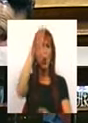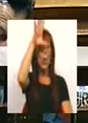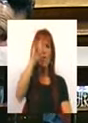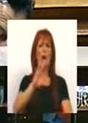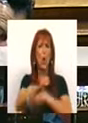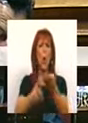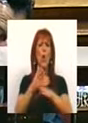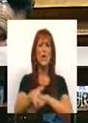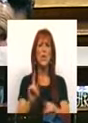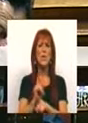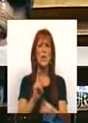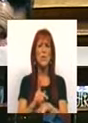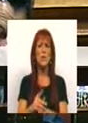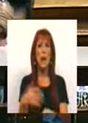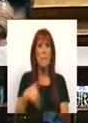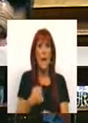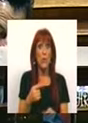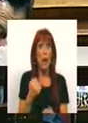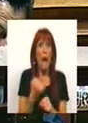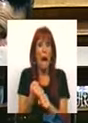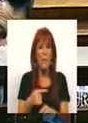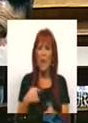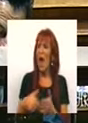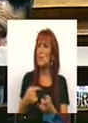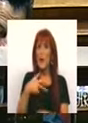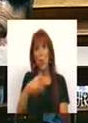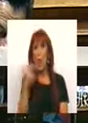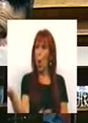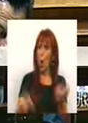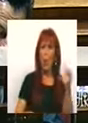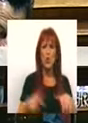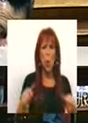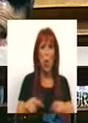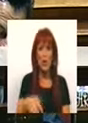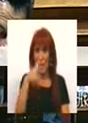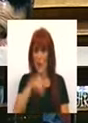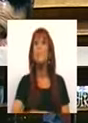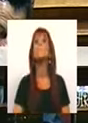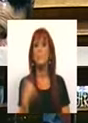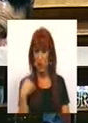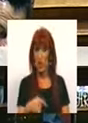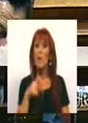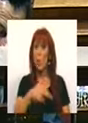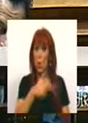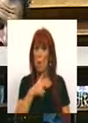vai continuar com medo de atuar à espera de uma tragédia que hoje, infelizmente, já é